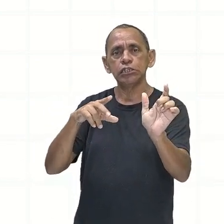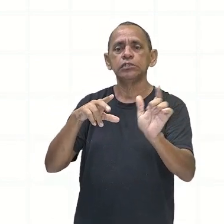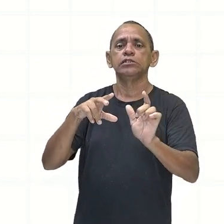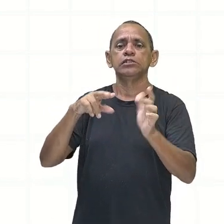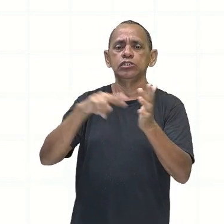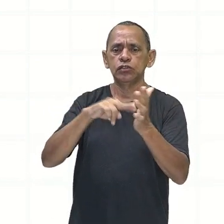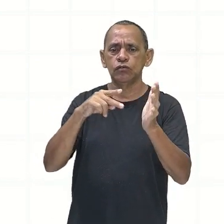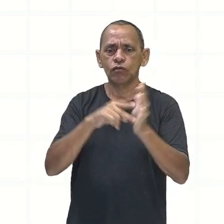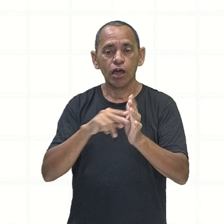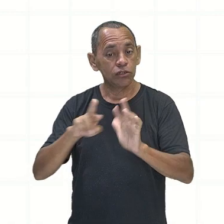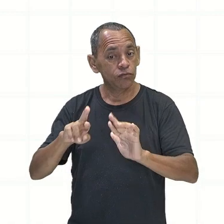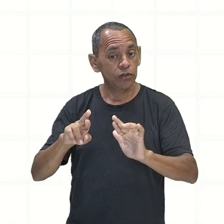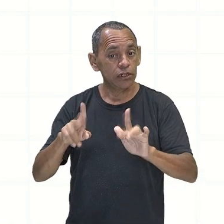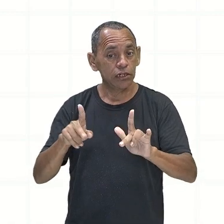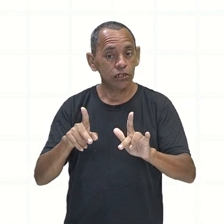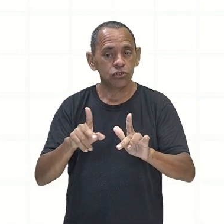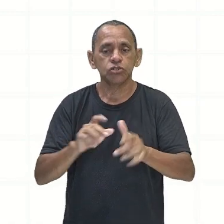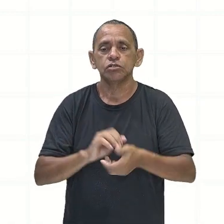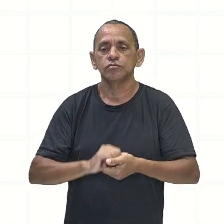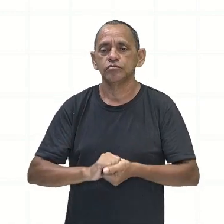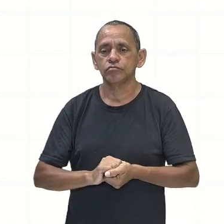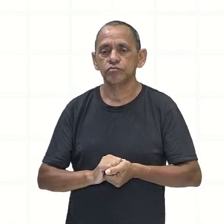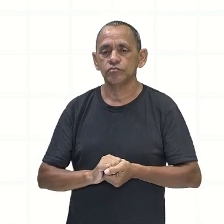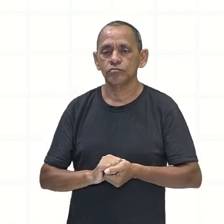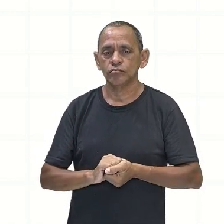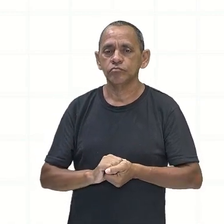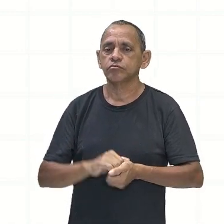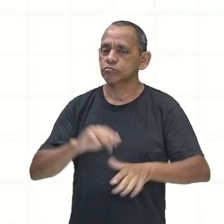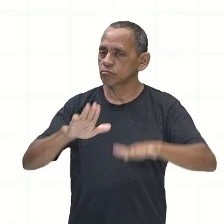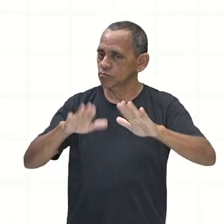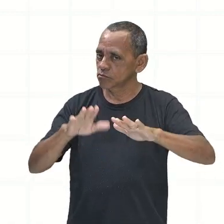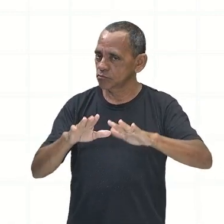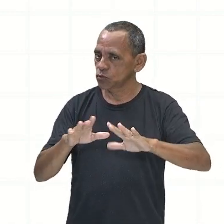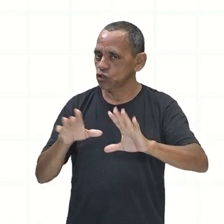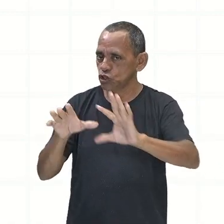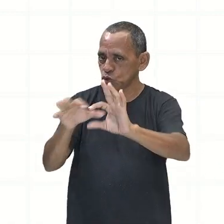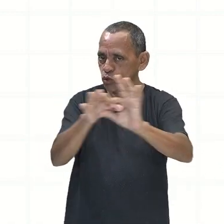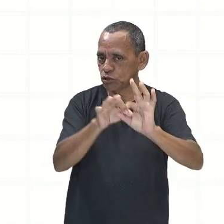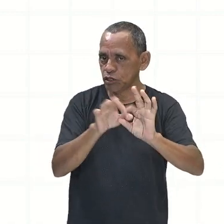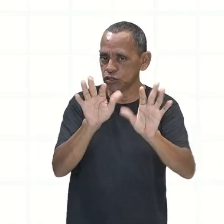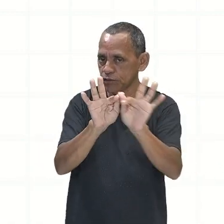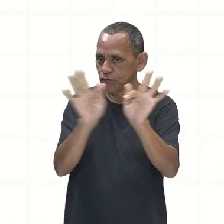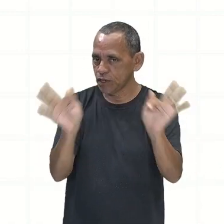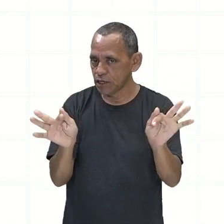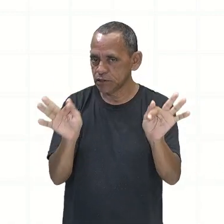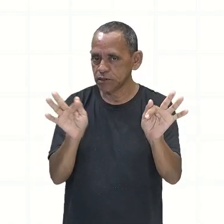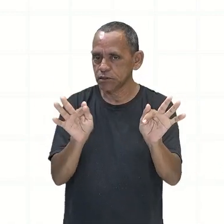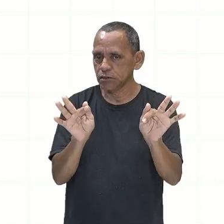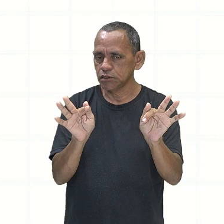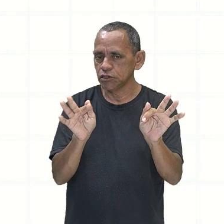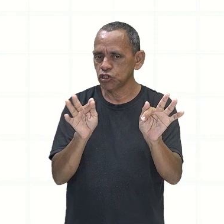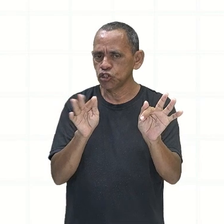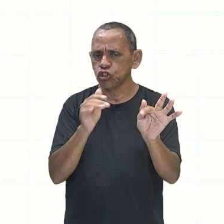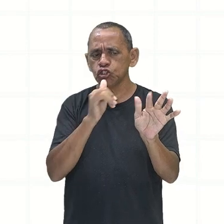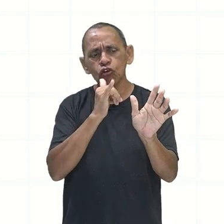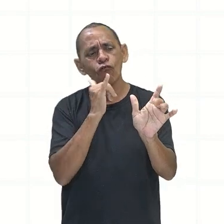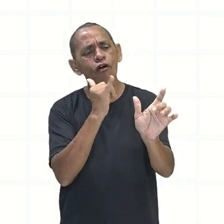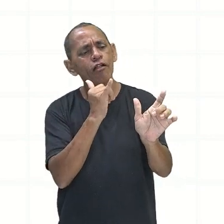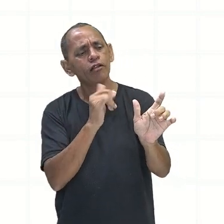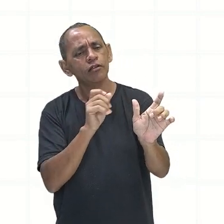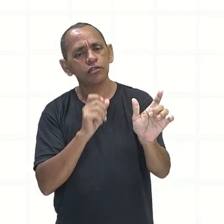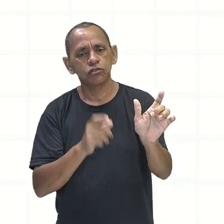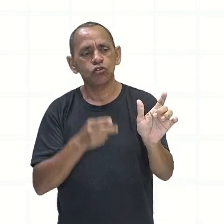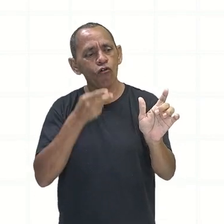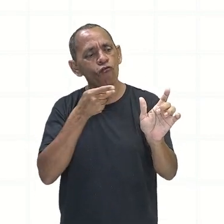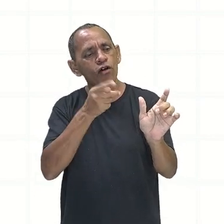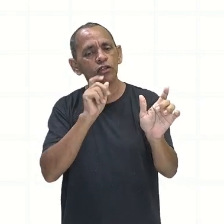significado, dependendo do contexto em que essa frase está. Eu estou falando de uma pessoa, de um homem, de um rapaz. É